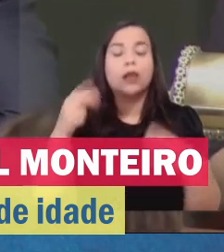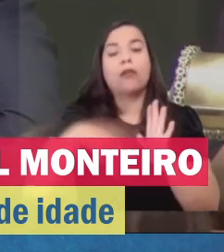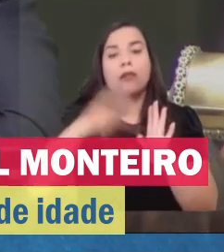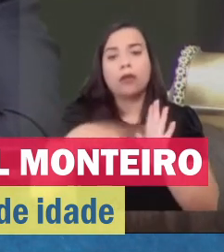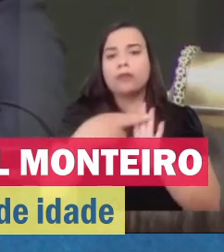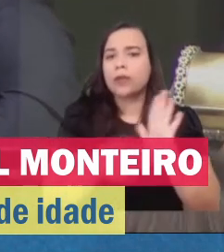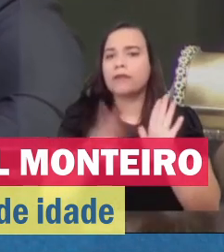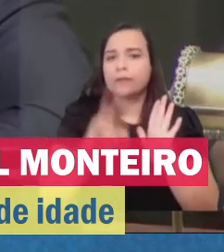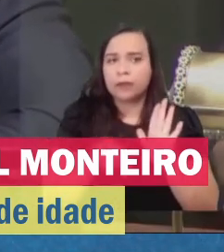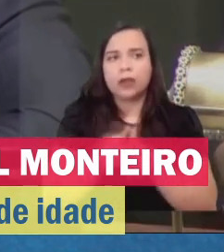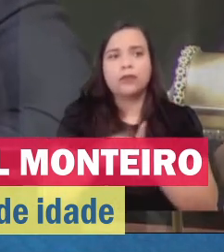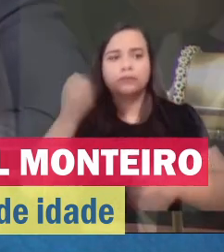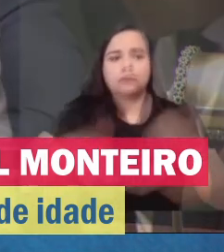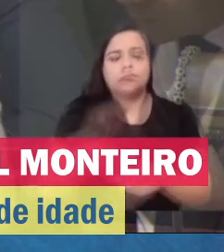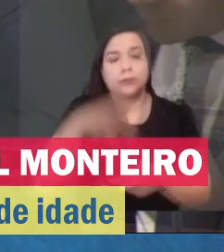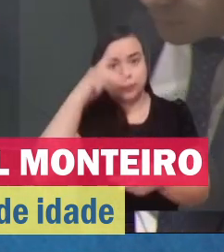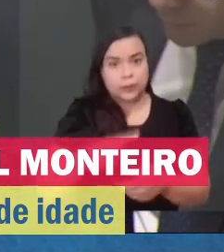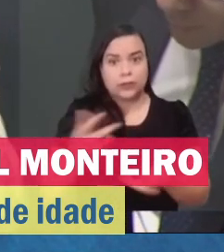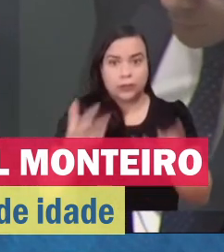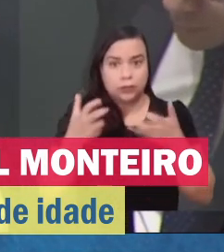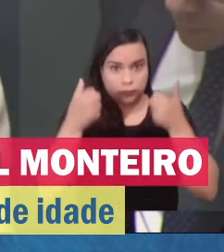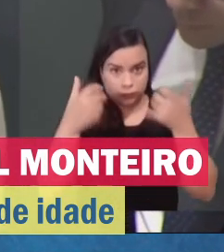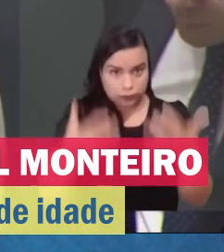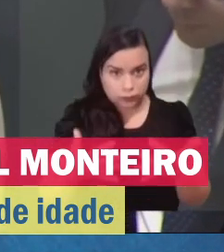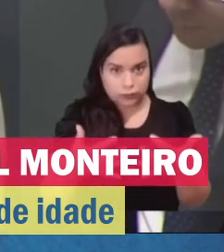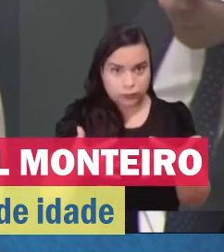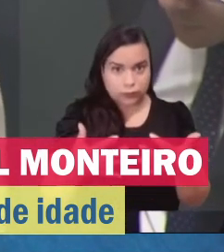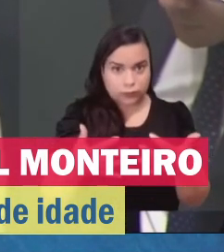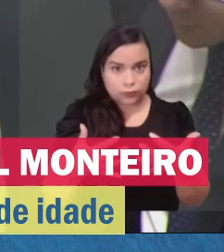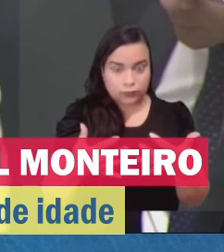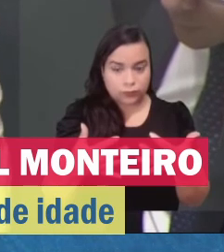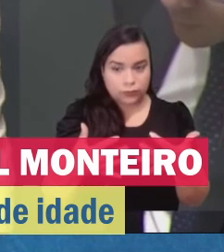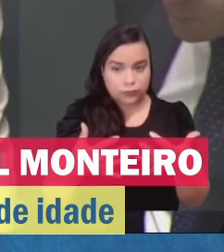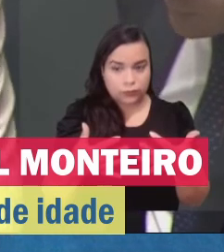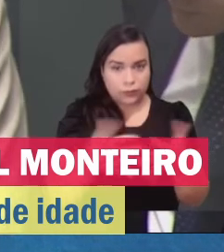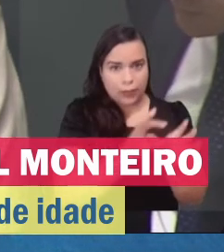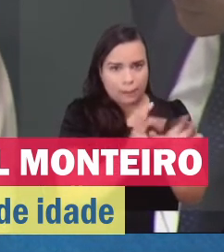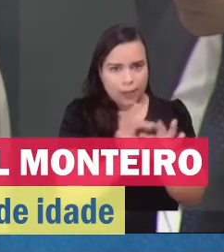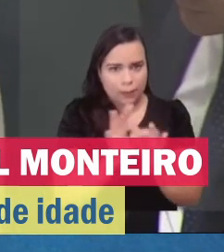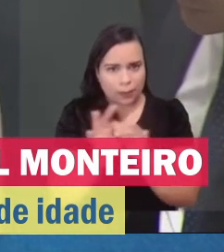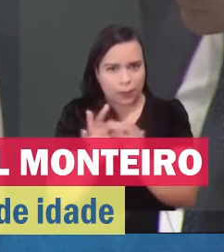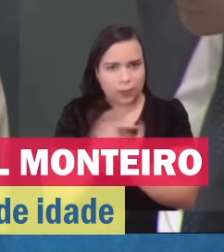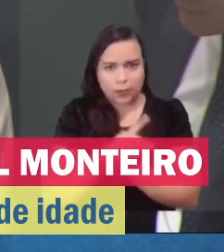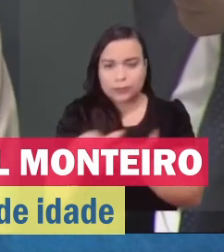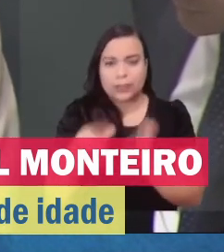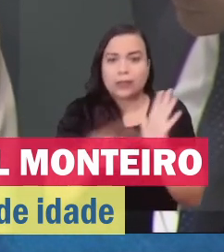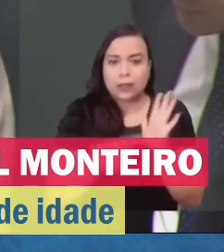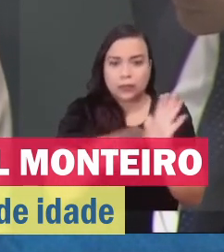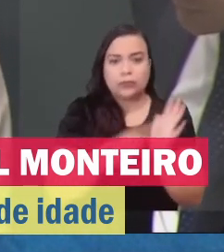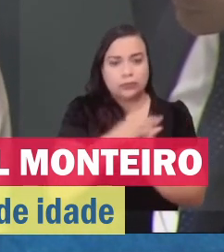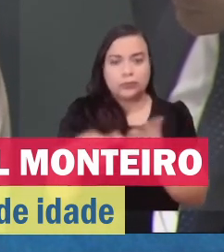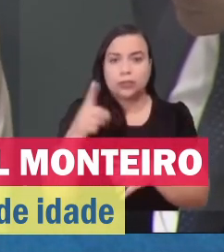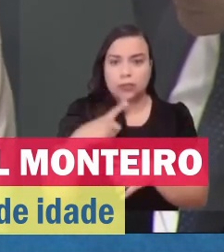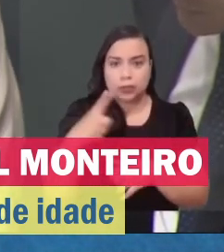fazer o seu pronunciamento. Por favor, vereador. Nesse conjunto todo de tantas denúncias,